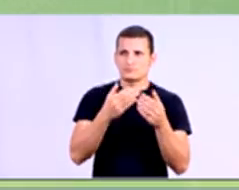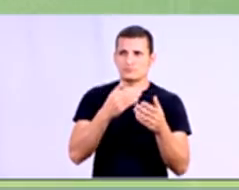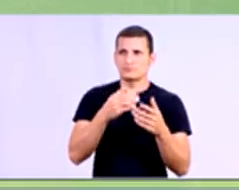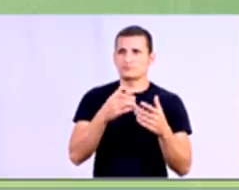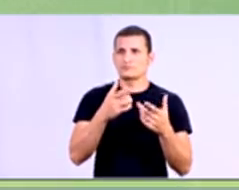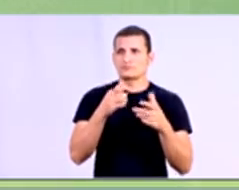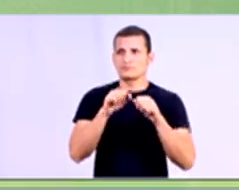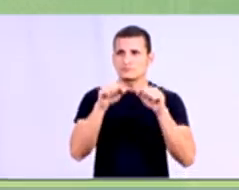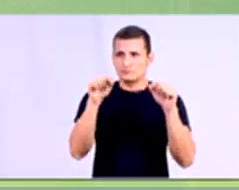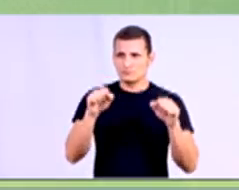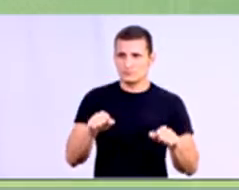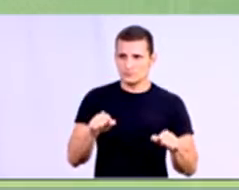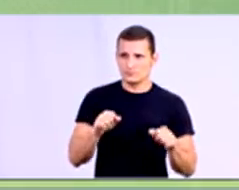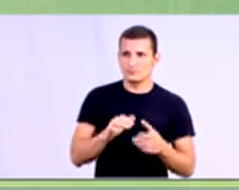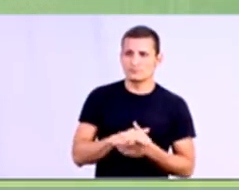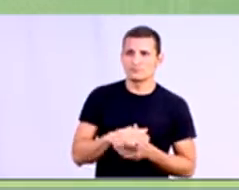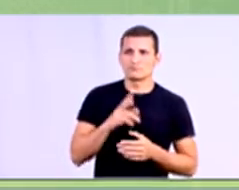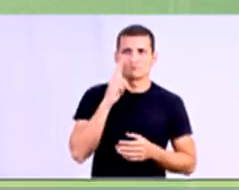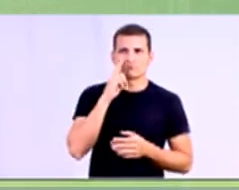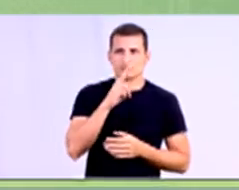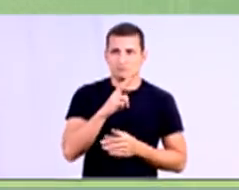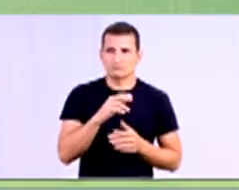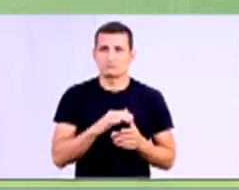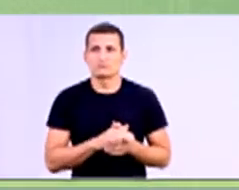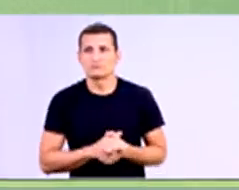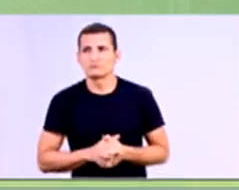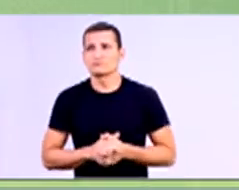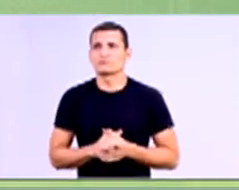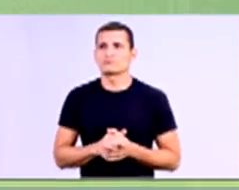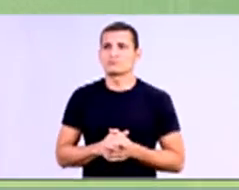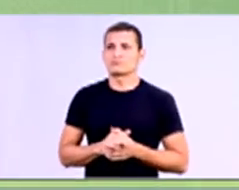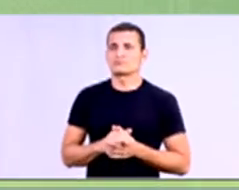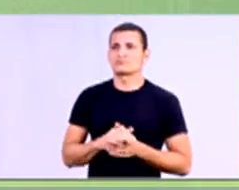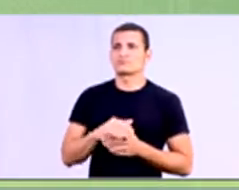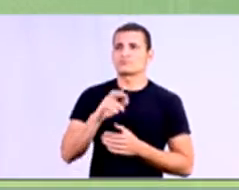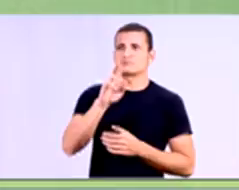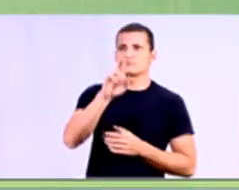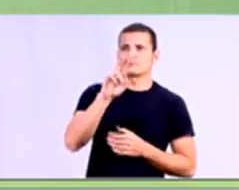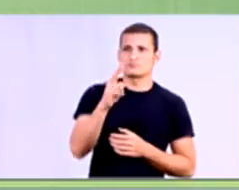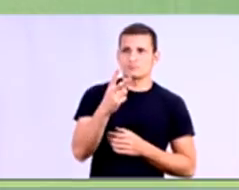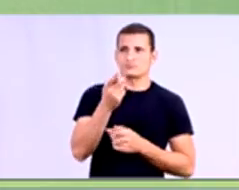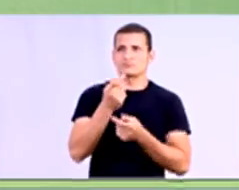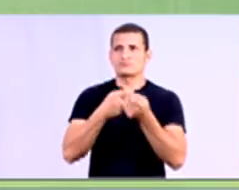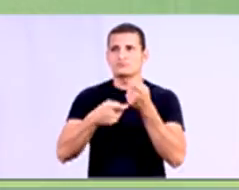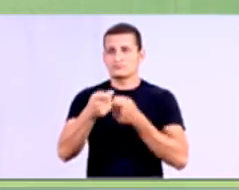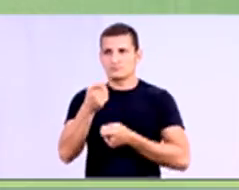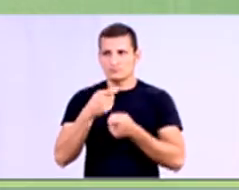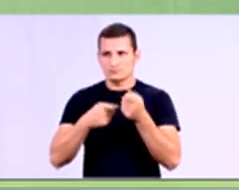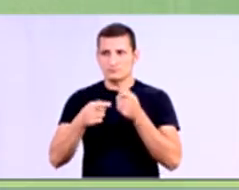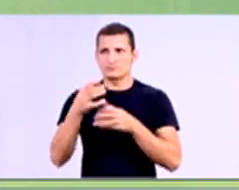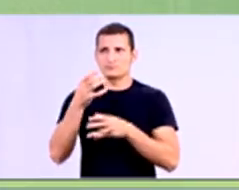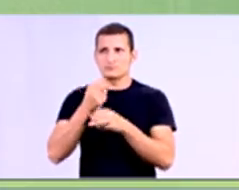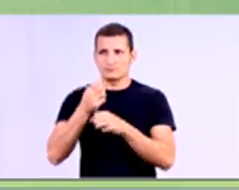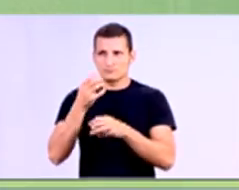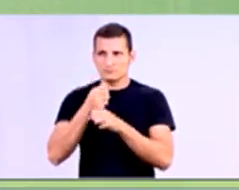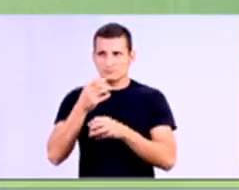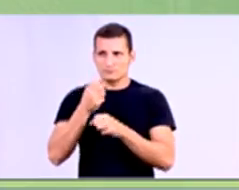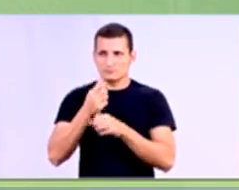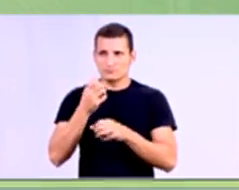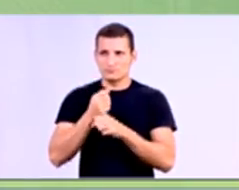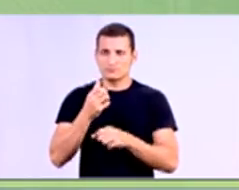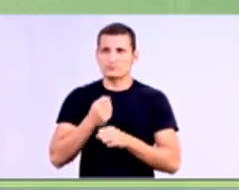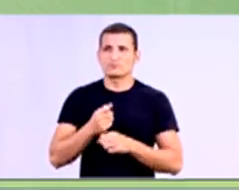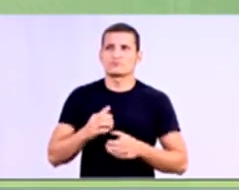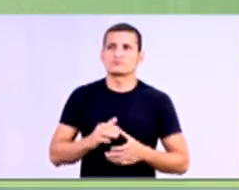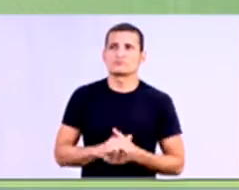dos meus sistemas. Então, vejam, todos os módulos, tanto recursos humanos, quanto financeiro, quanto